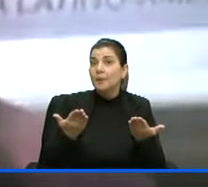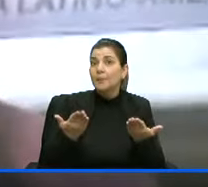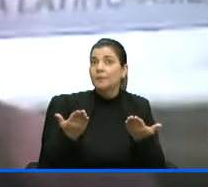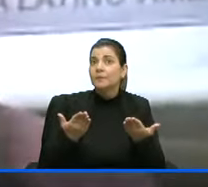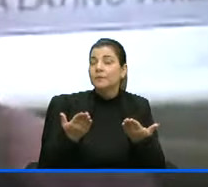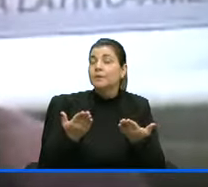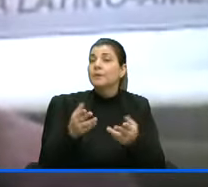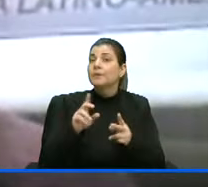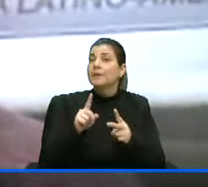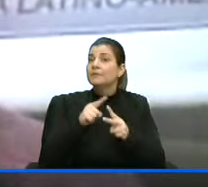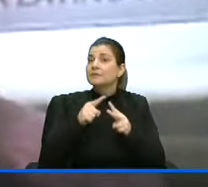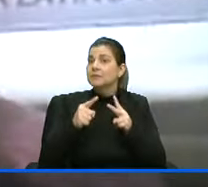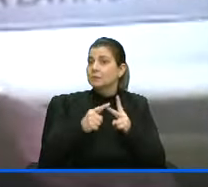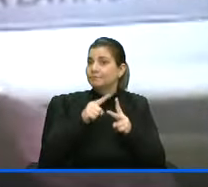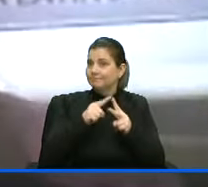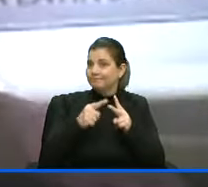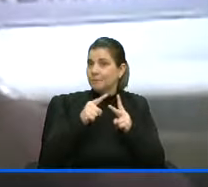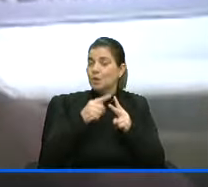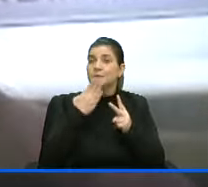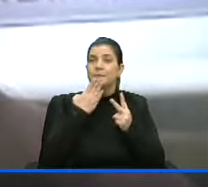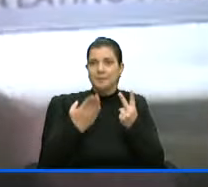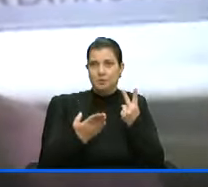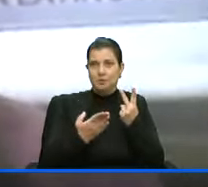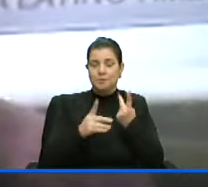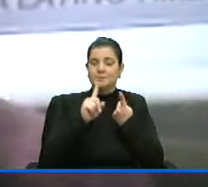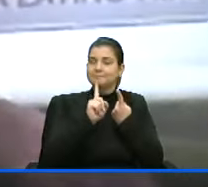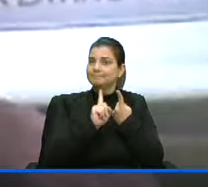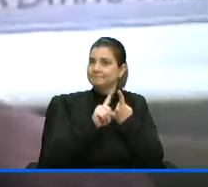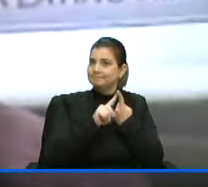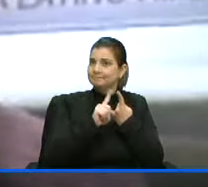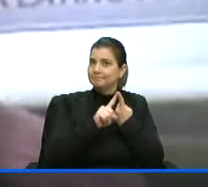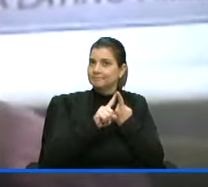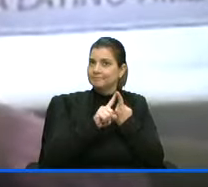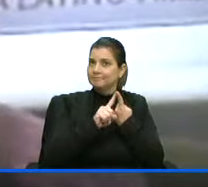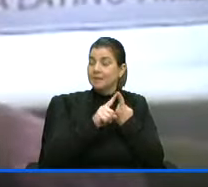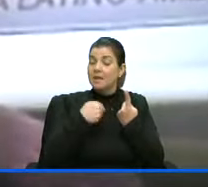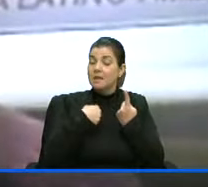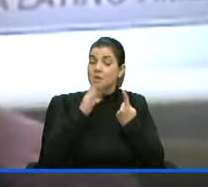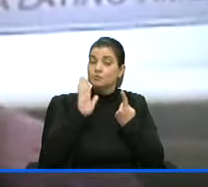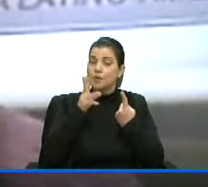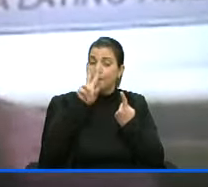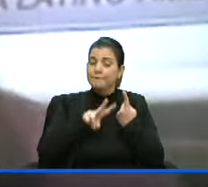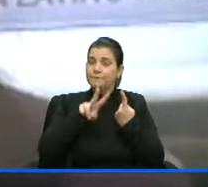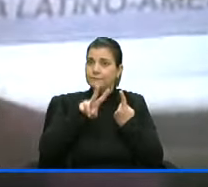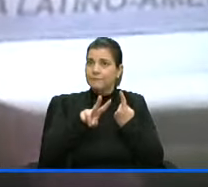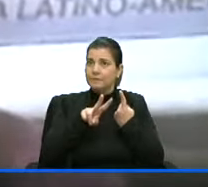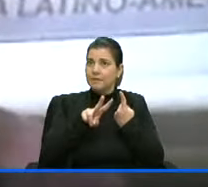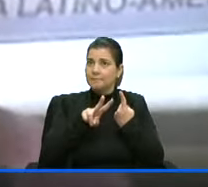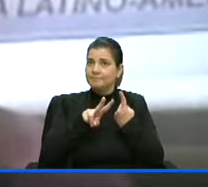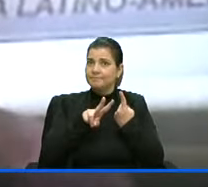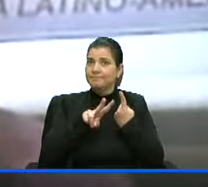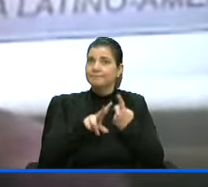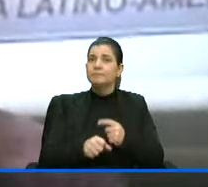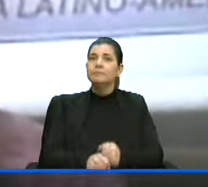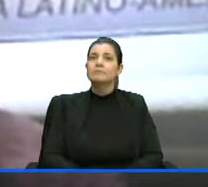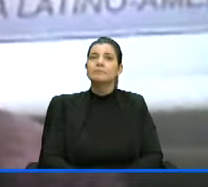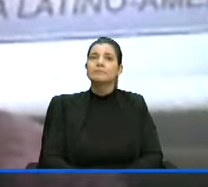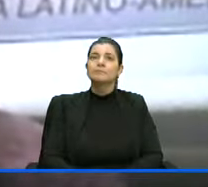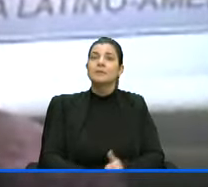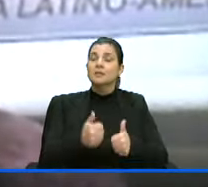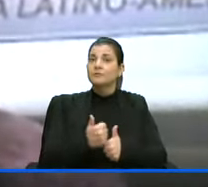fazer duas solicitações. A primeira, eu já estou verificando no diagnóstico, né, que foi